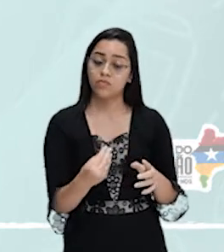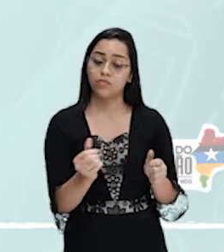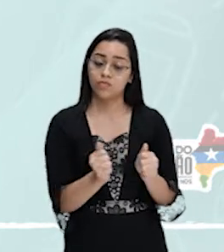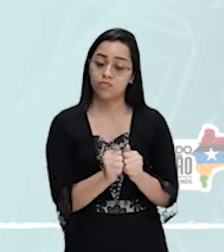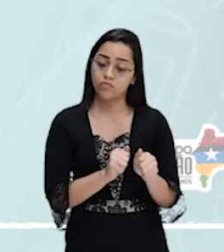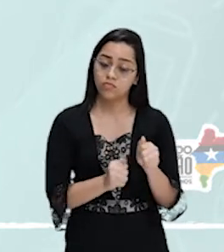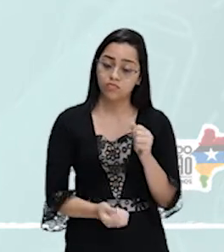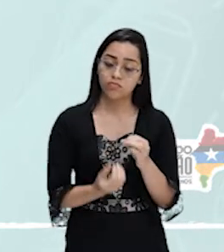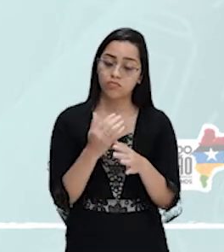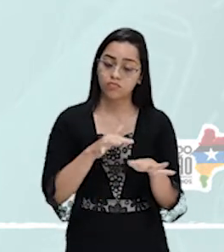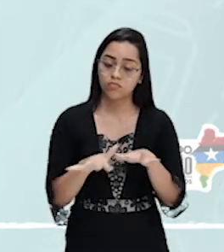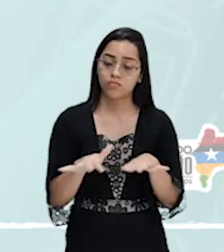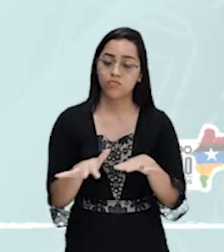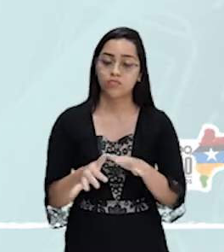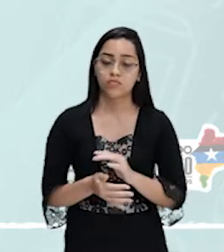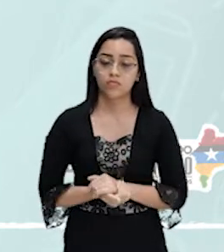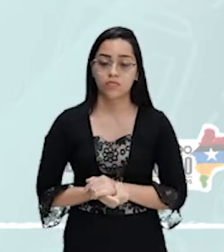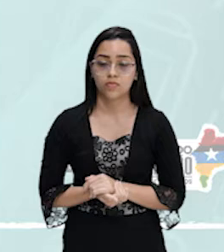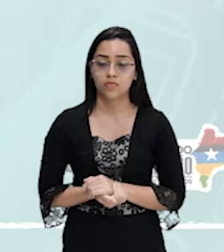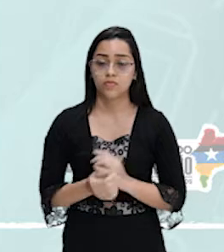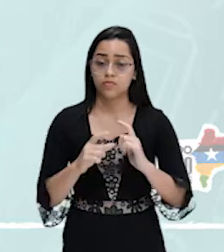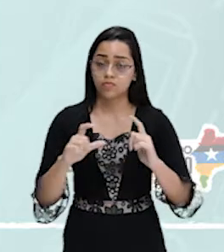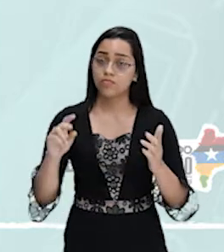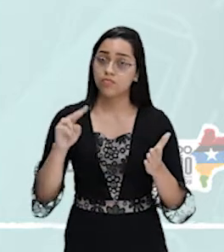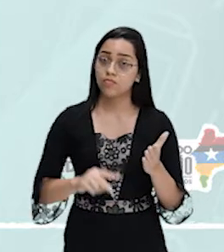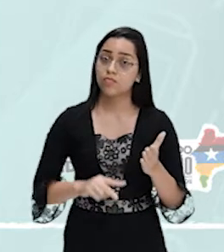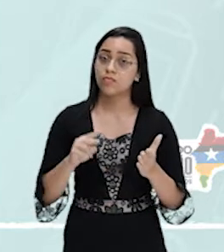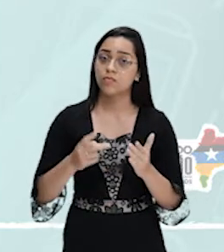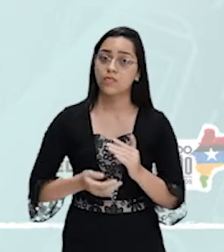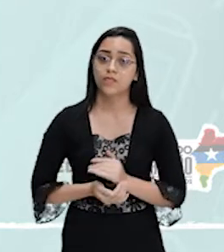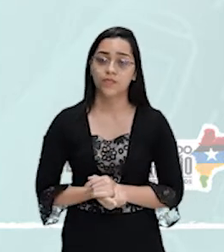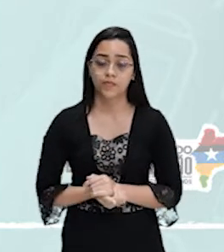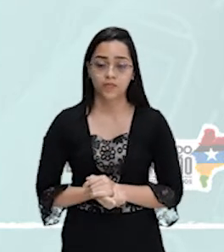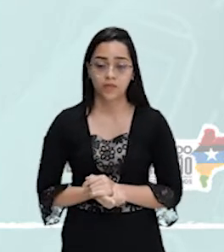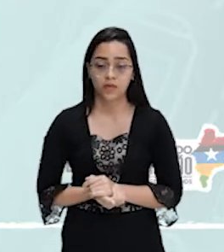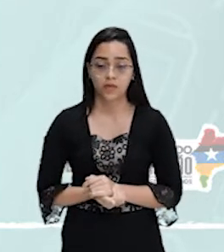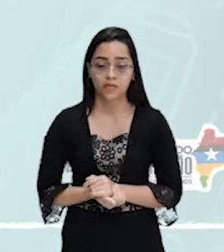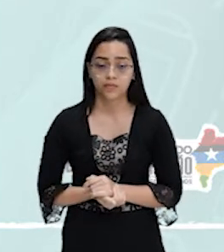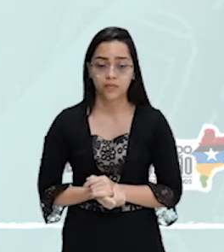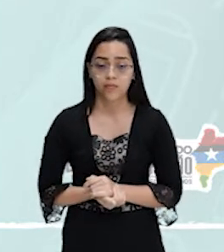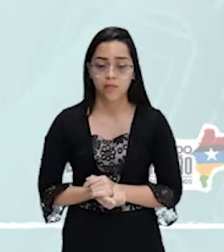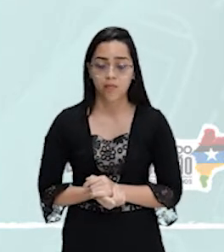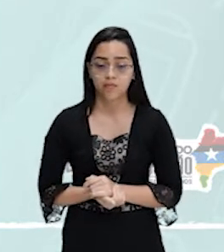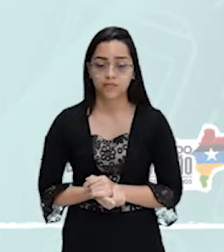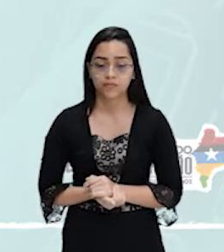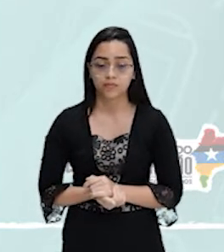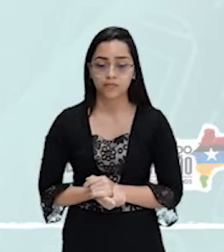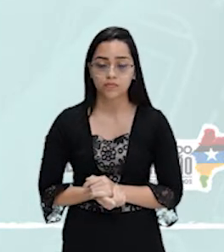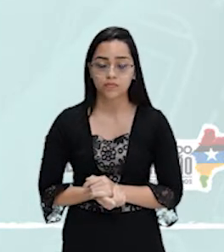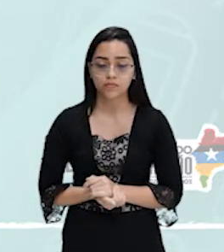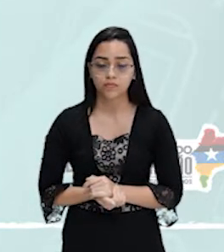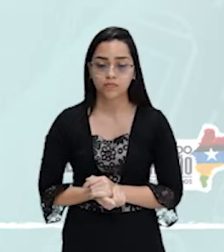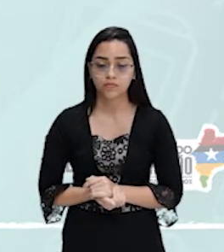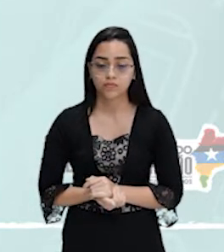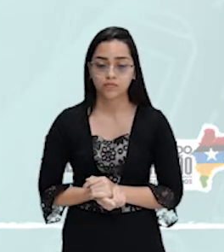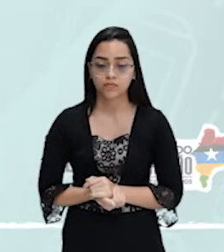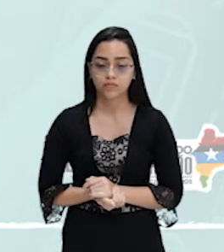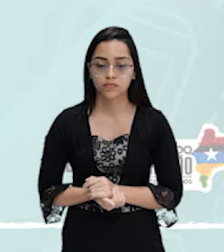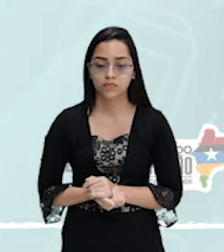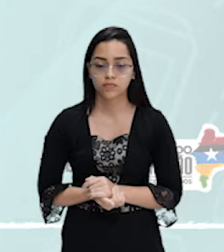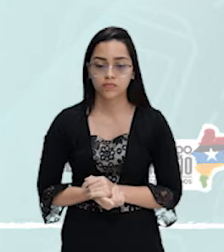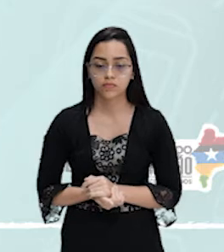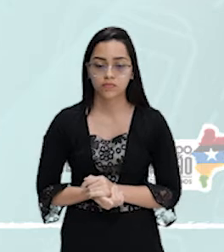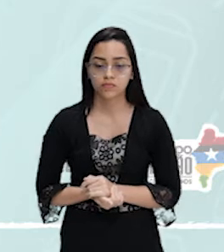de um impacto. Na Terra primitiva, um corpo celeste do tamanho de Marte, né, de Theia, colidiu